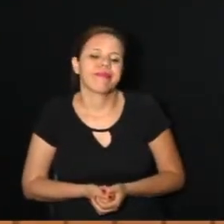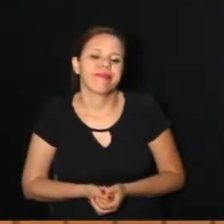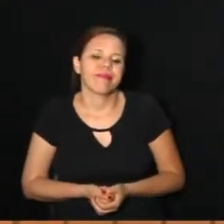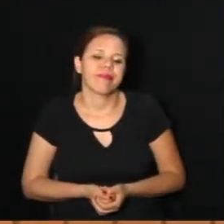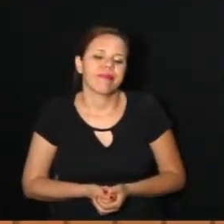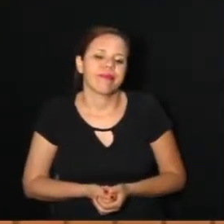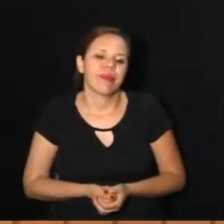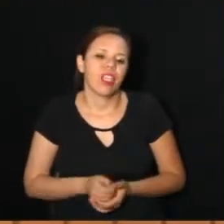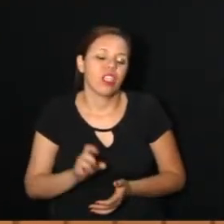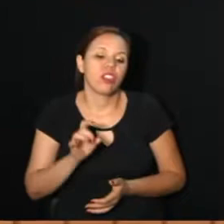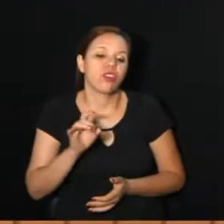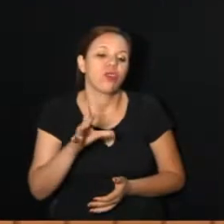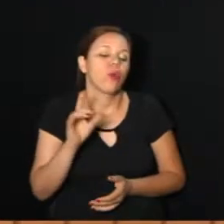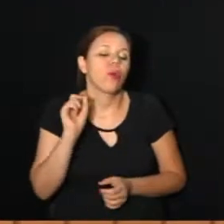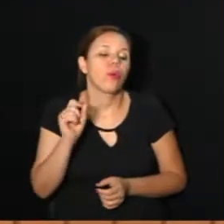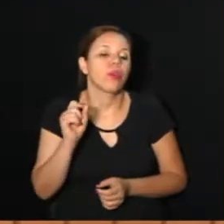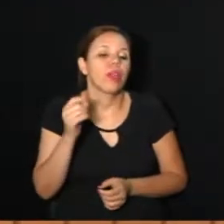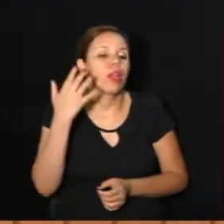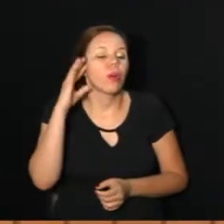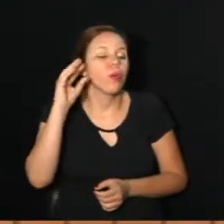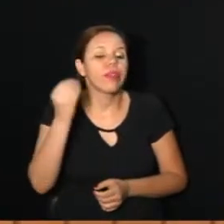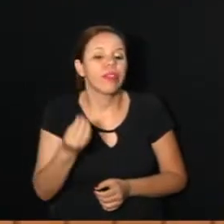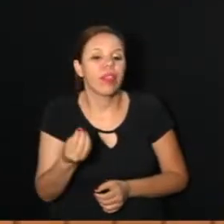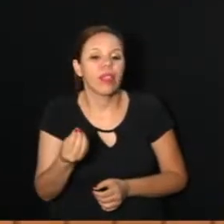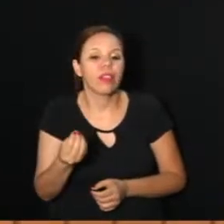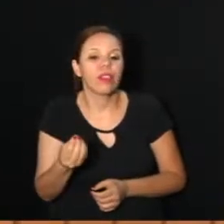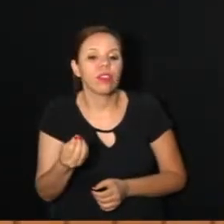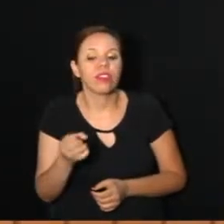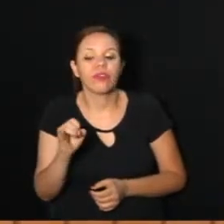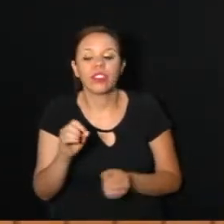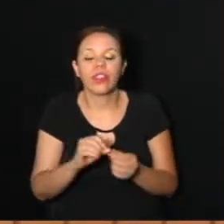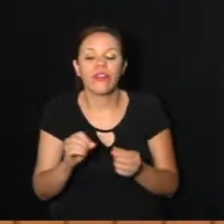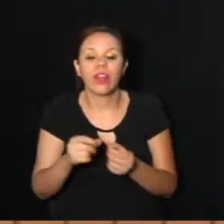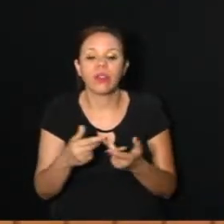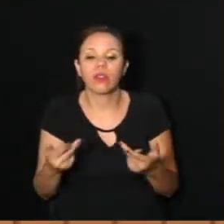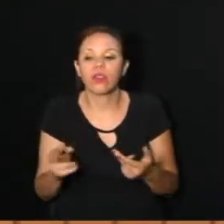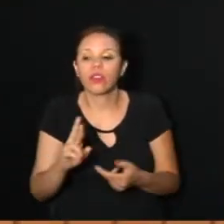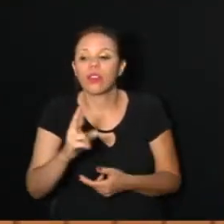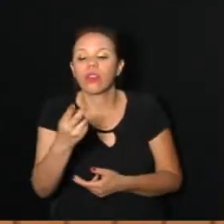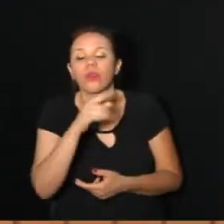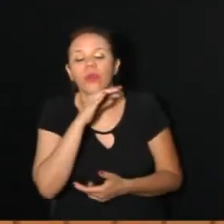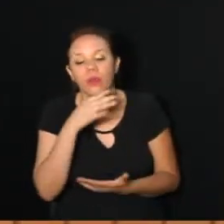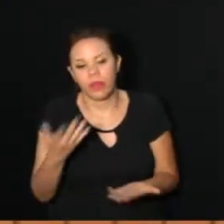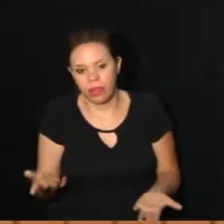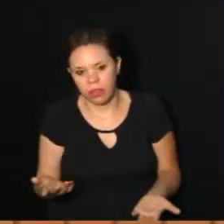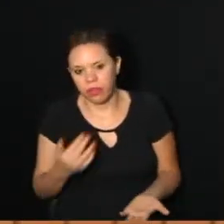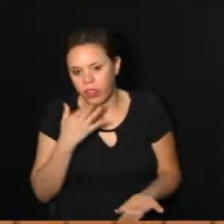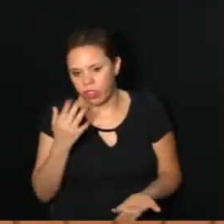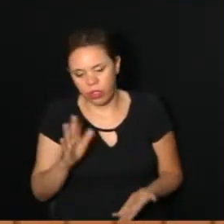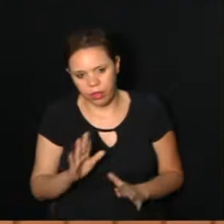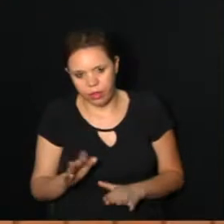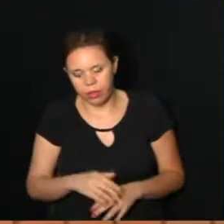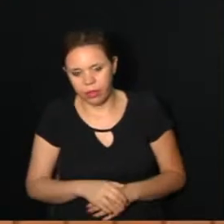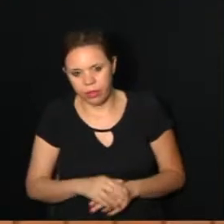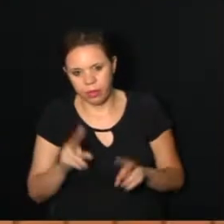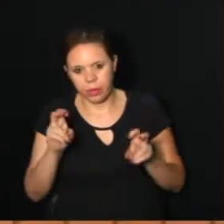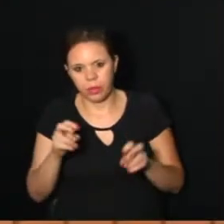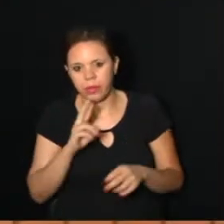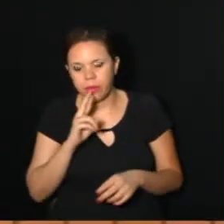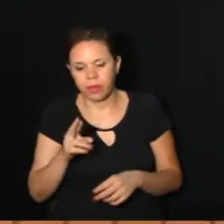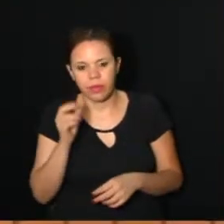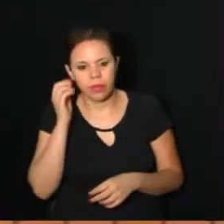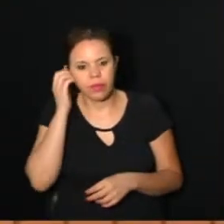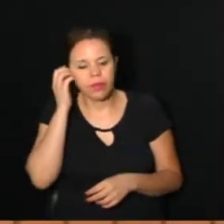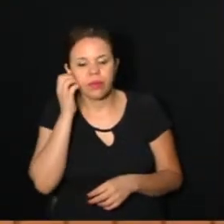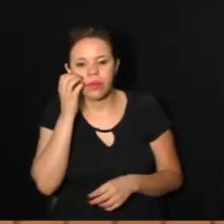elástico e soltar do lado errado. Ele volta na nossa testa e não vai funcionar. Né? Com relação... Respondi? Está faltando mais